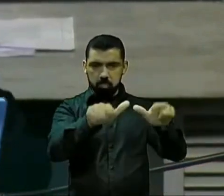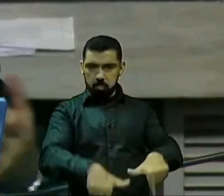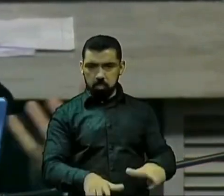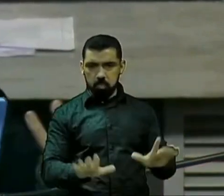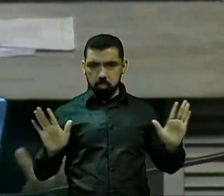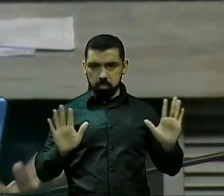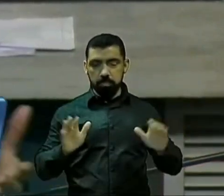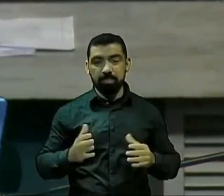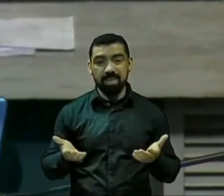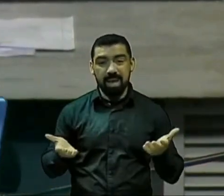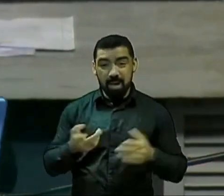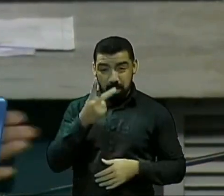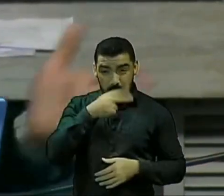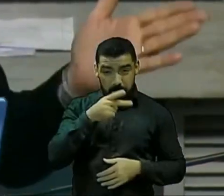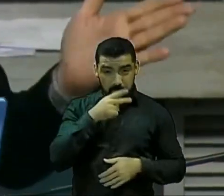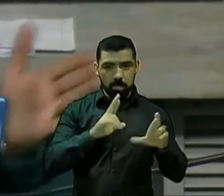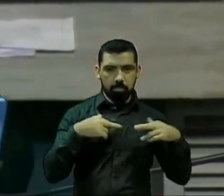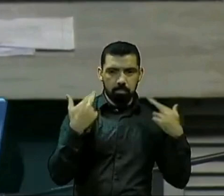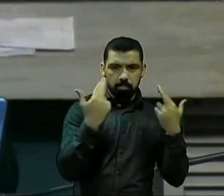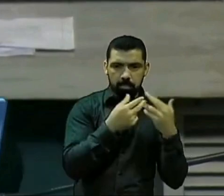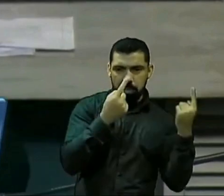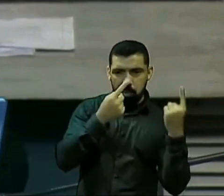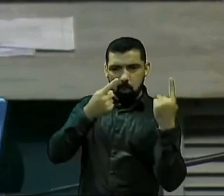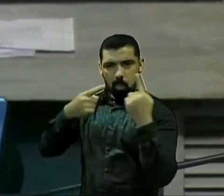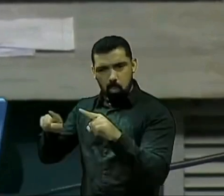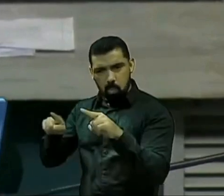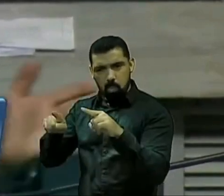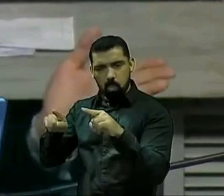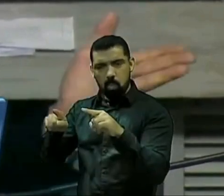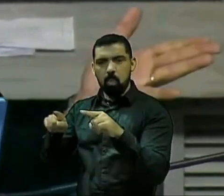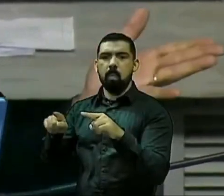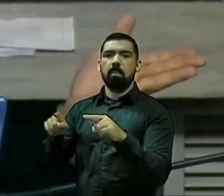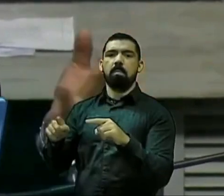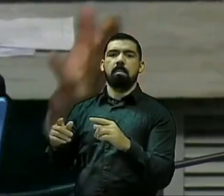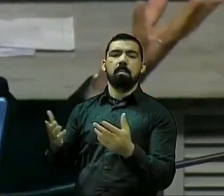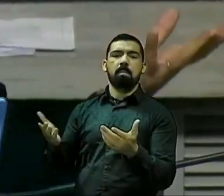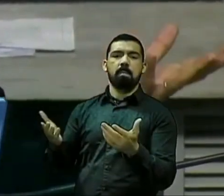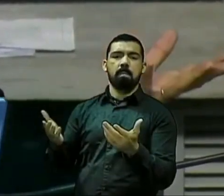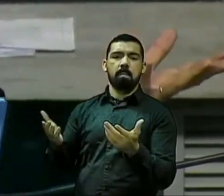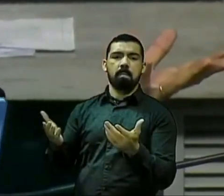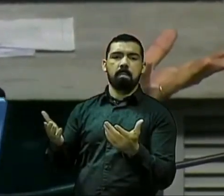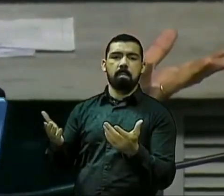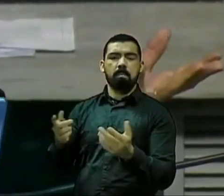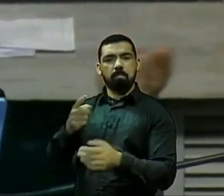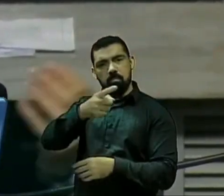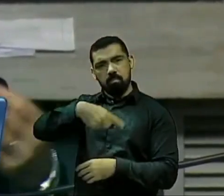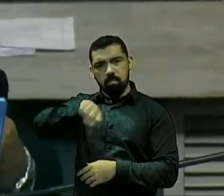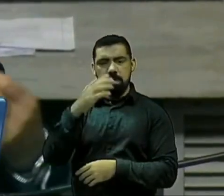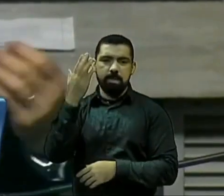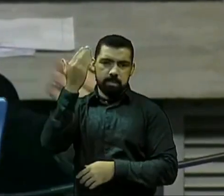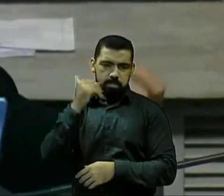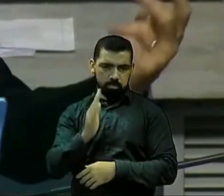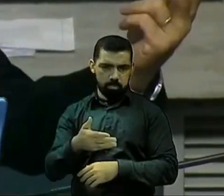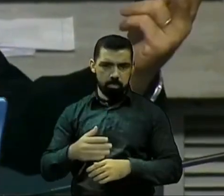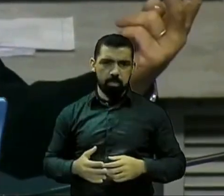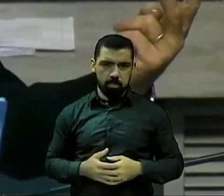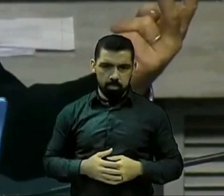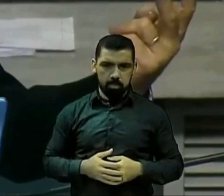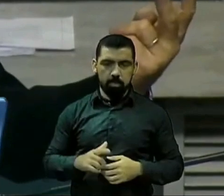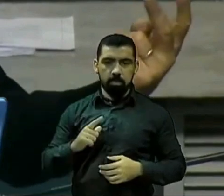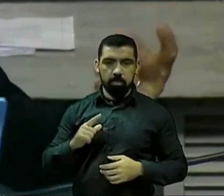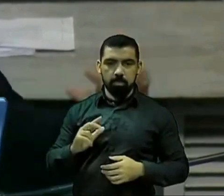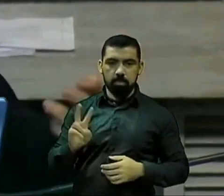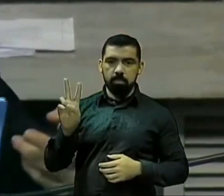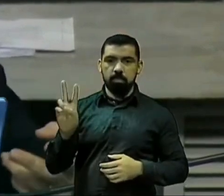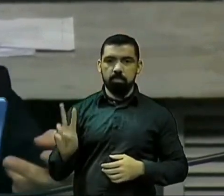agora os mesmos se reúnem para atacar. Todos já sabem, é porque saindo elas